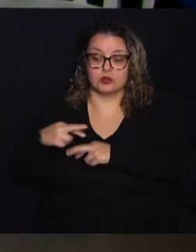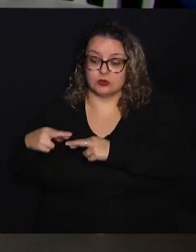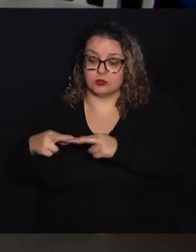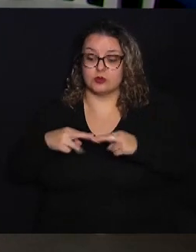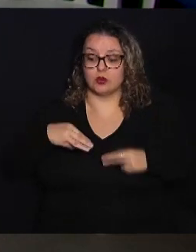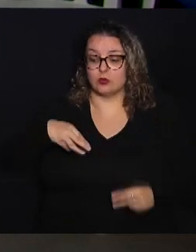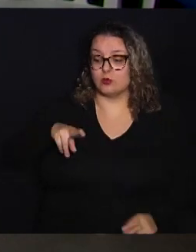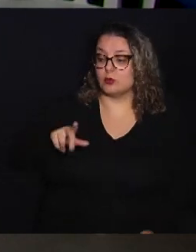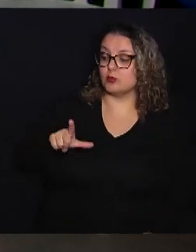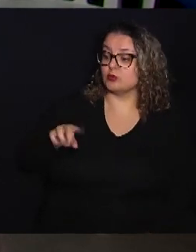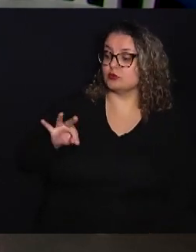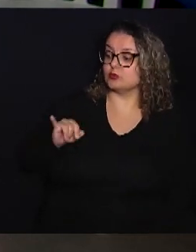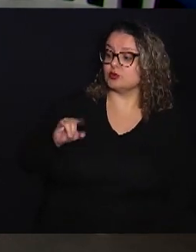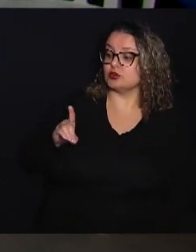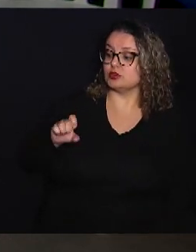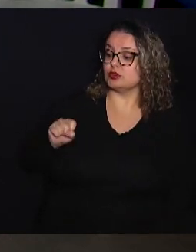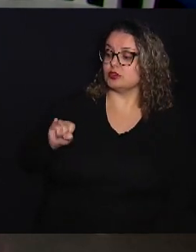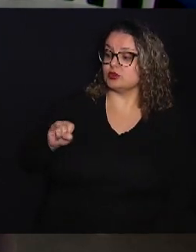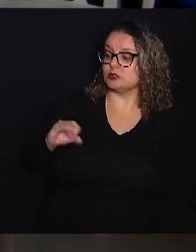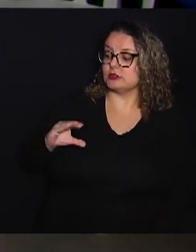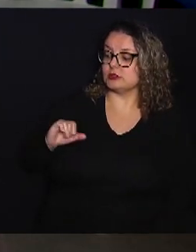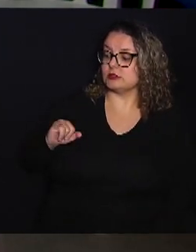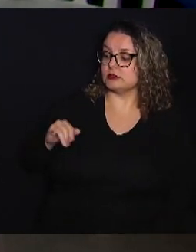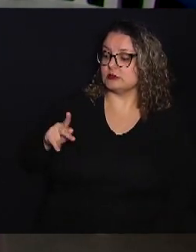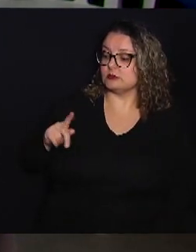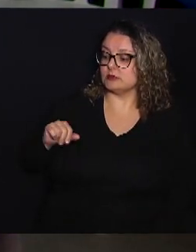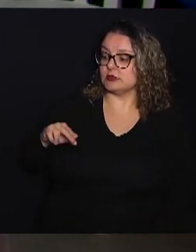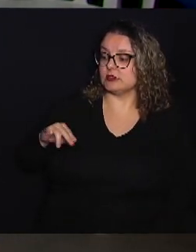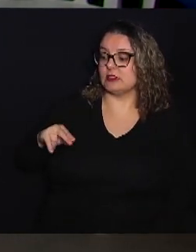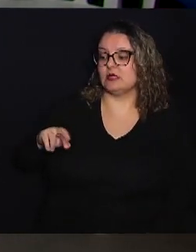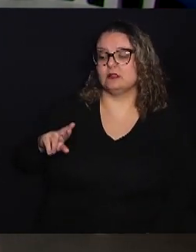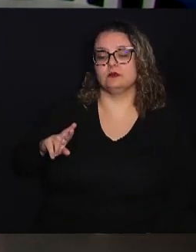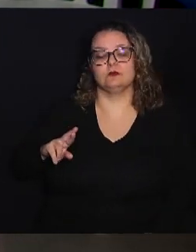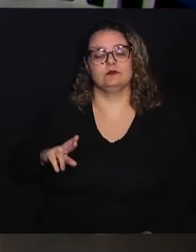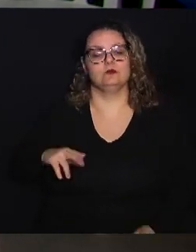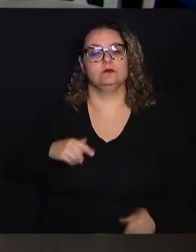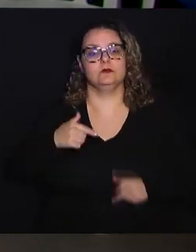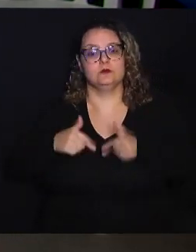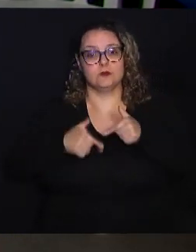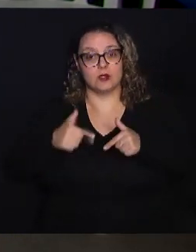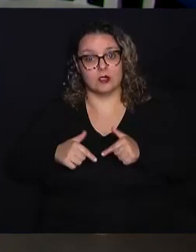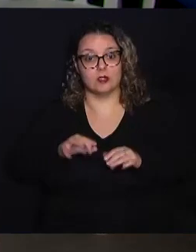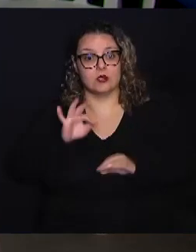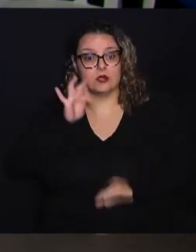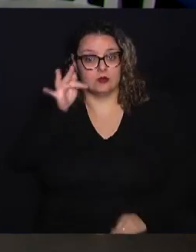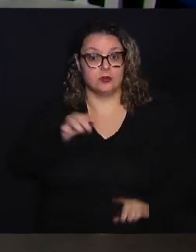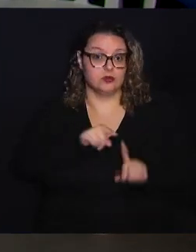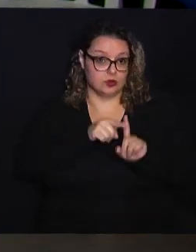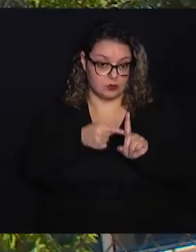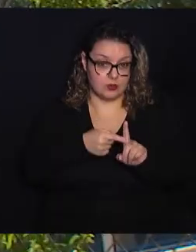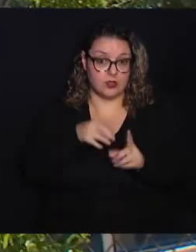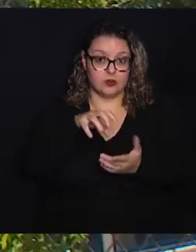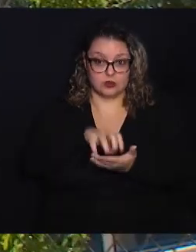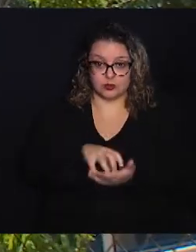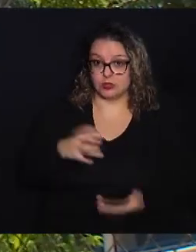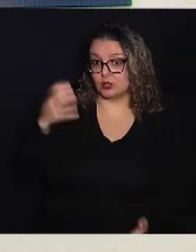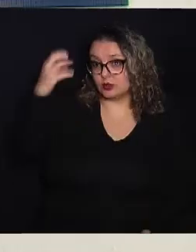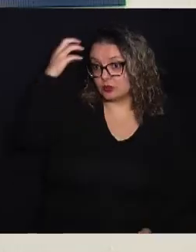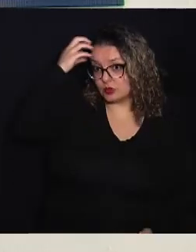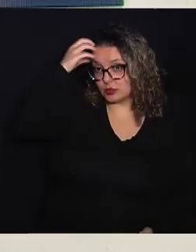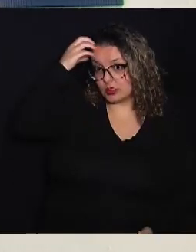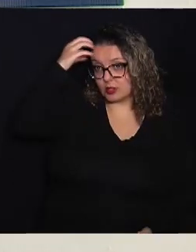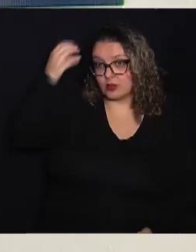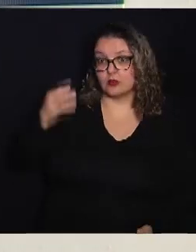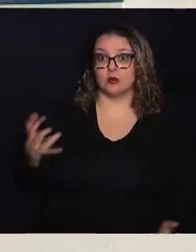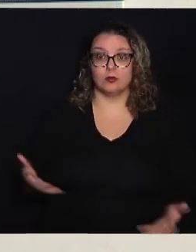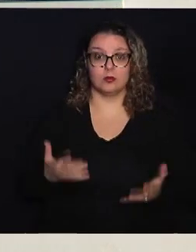profissionais aqui da nossa rede multidisciplinar começam a já trabalhar essa essa Mãe essa futura mãe né o Centro de Saúde